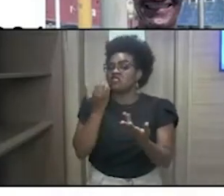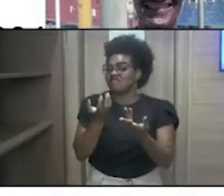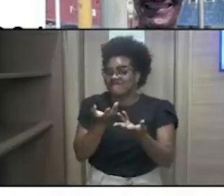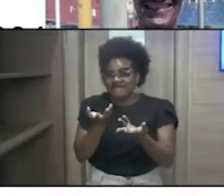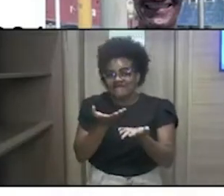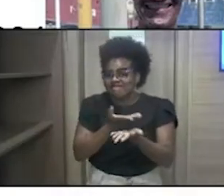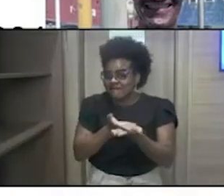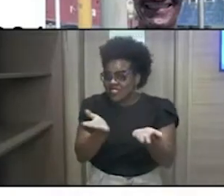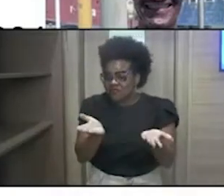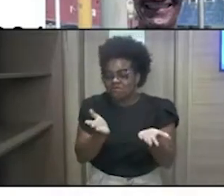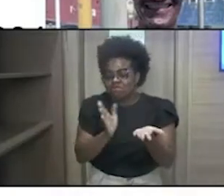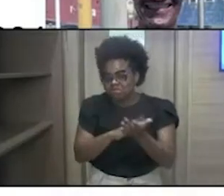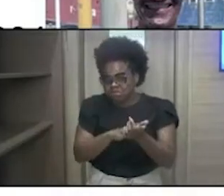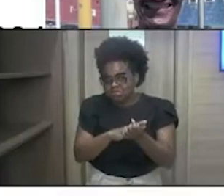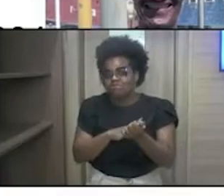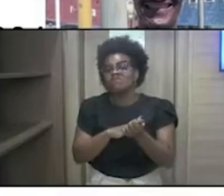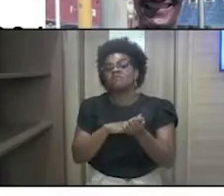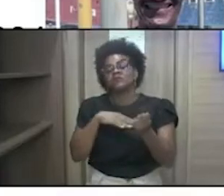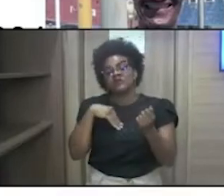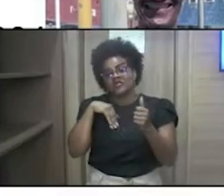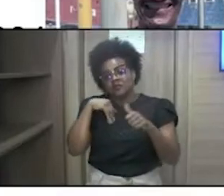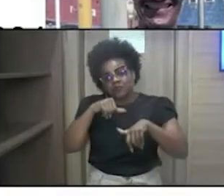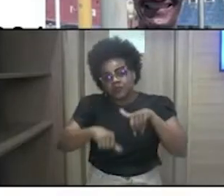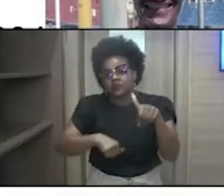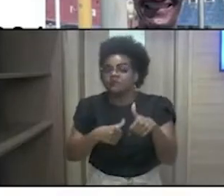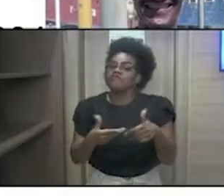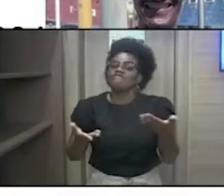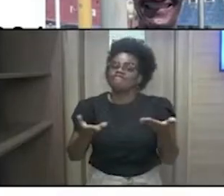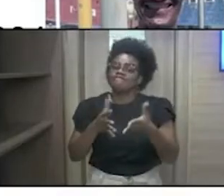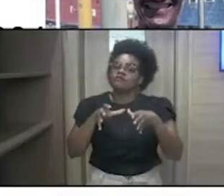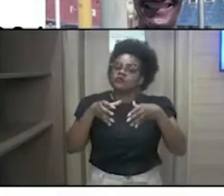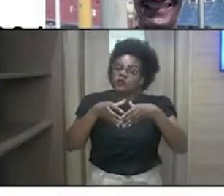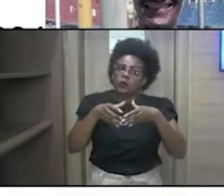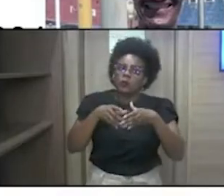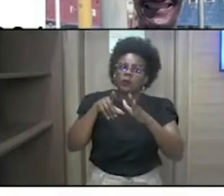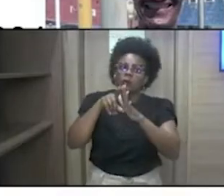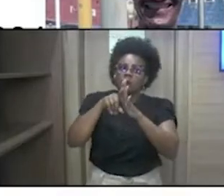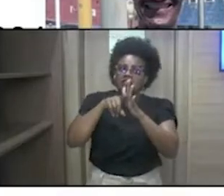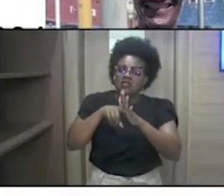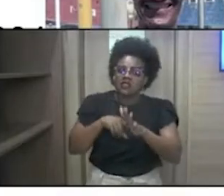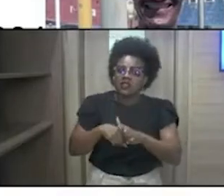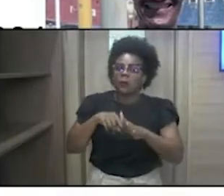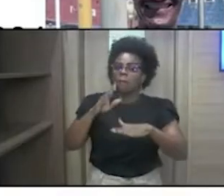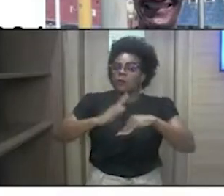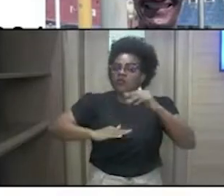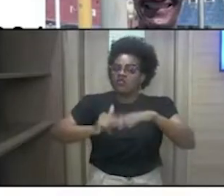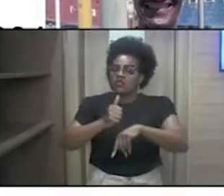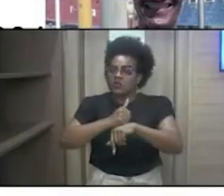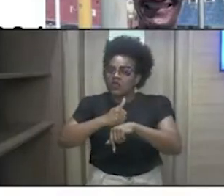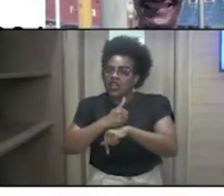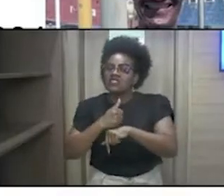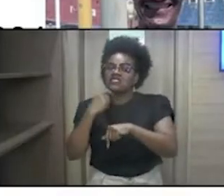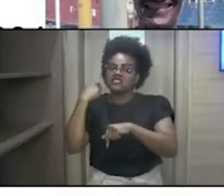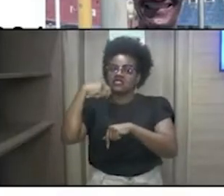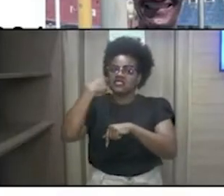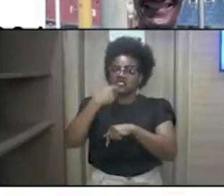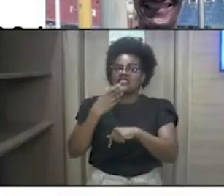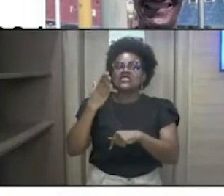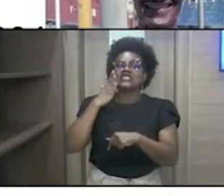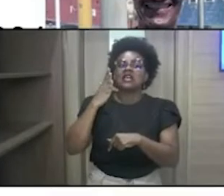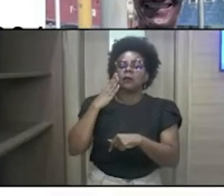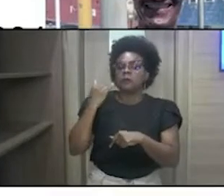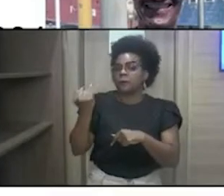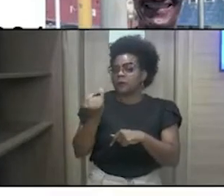seria perdida. Isso, de fato, se modificou. Esse grupo de dentistas sanitaristas que ocupam hoje posição importante